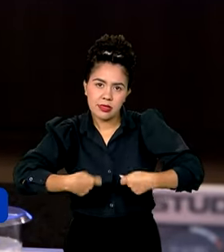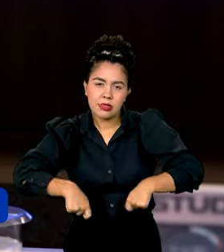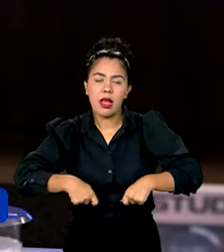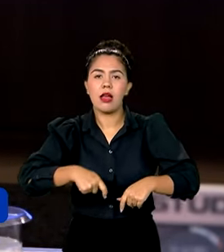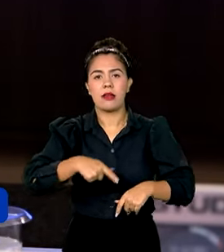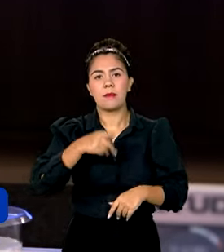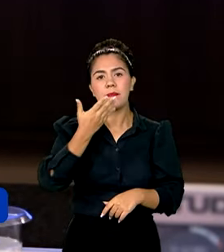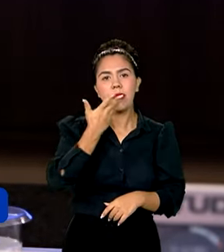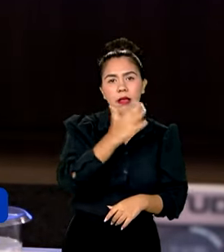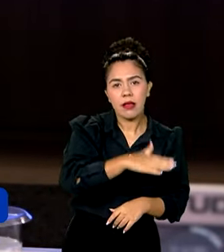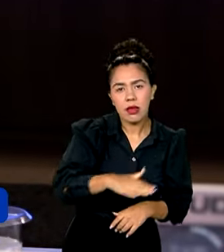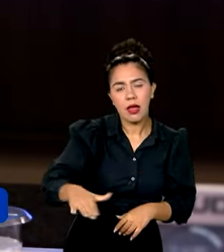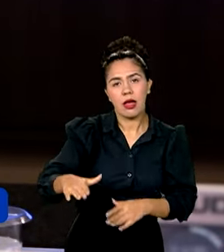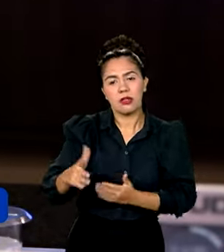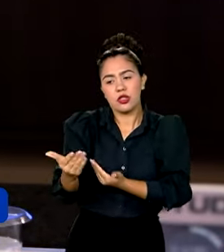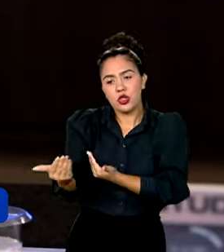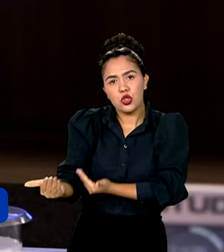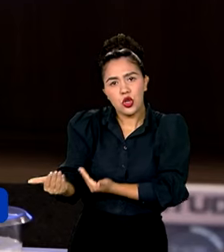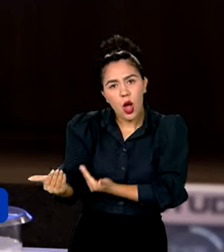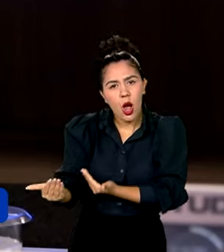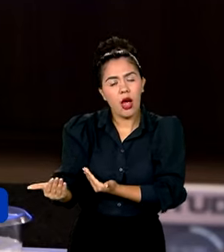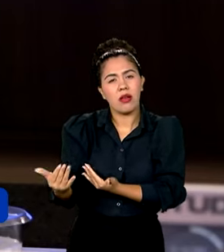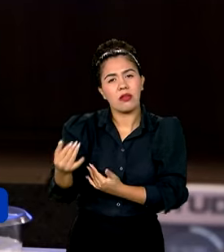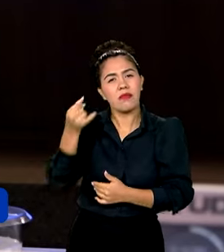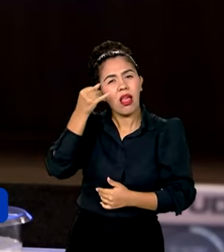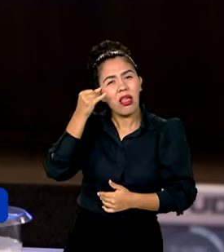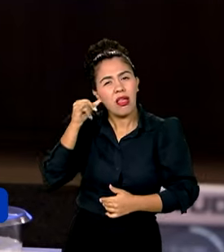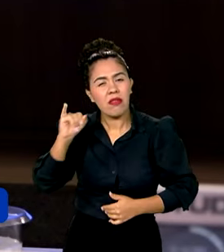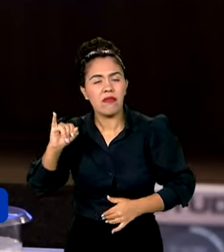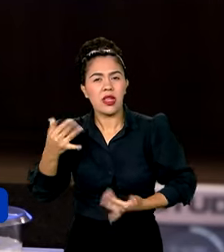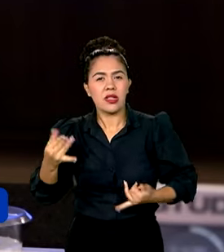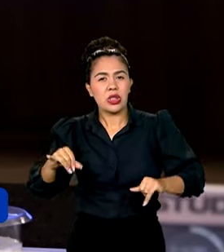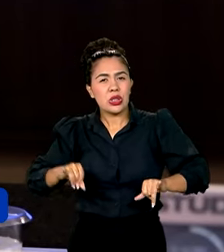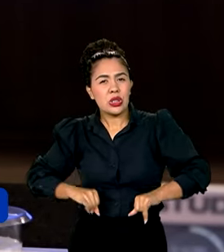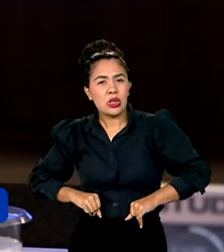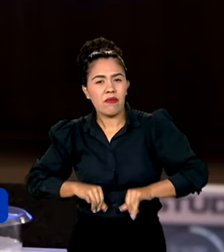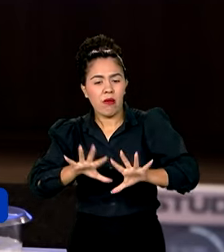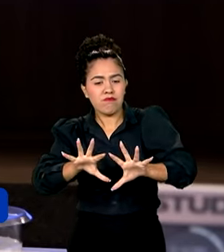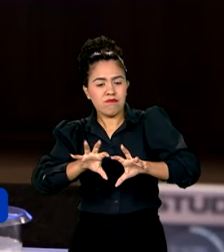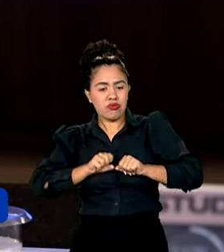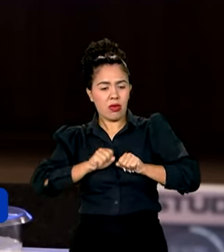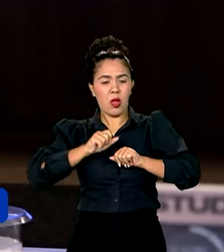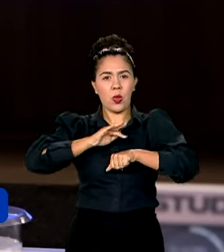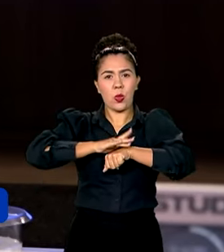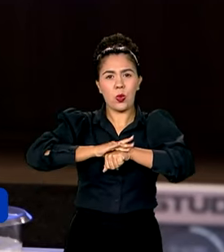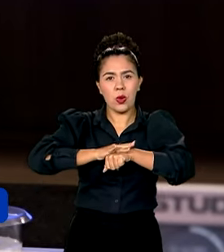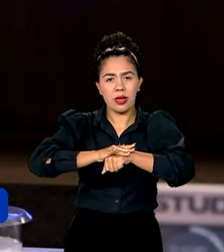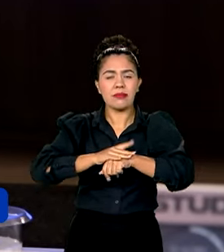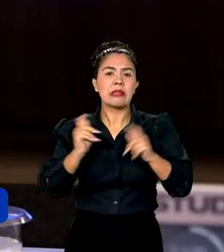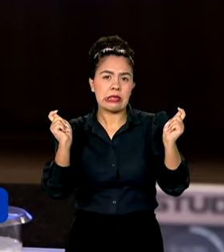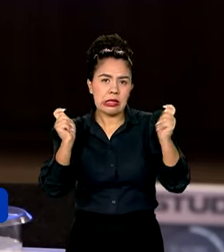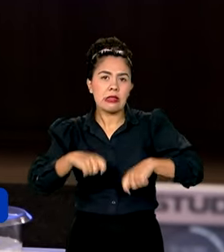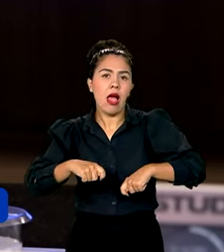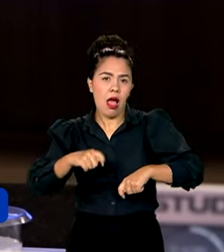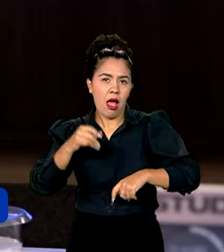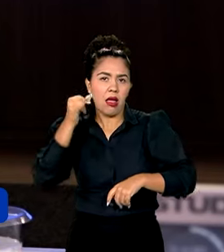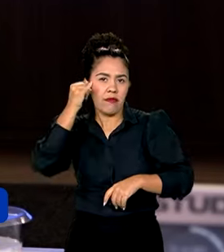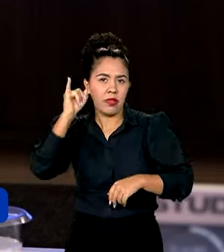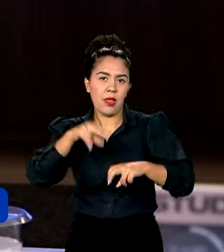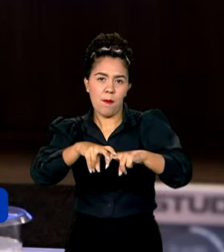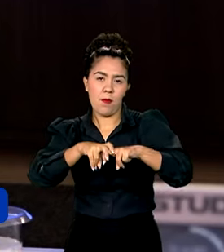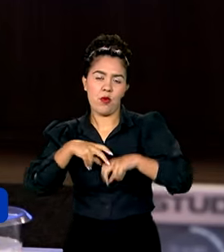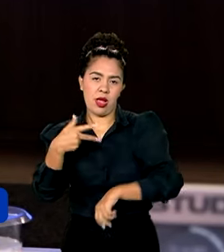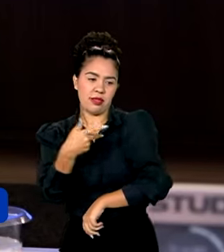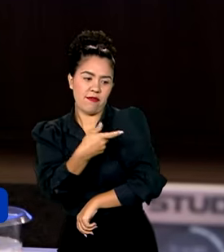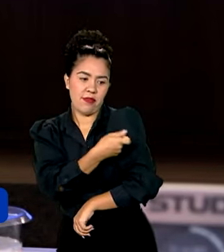crianças nossos jovens não sofram eh de doenças que podem ser evitadas pela vacinação o